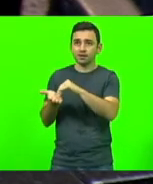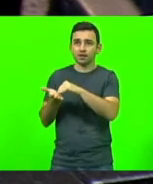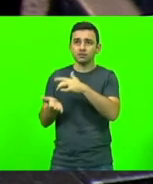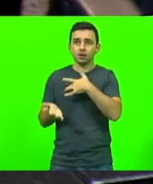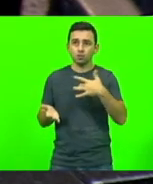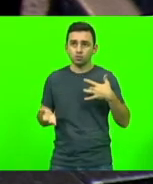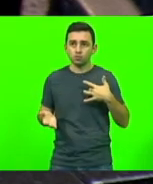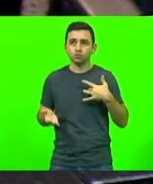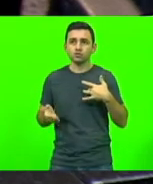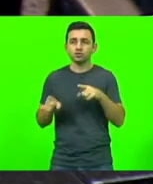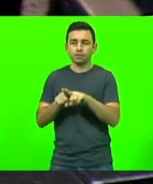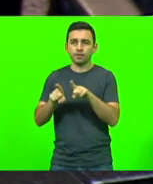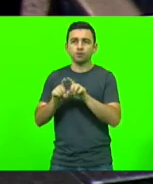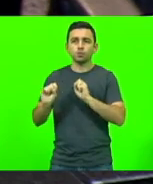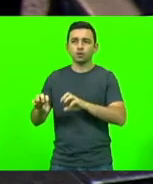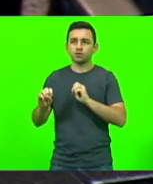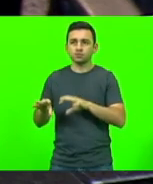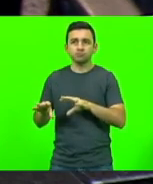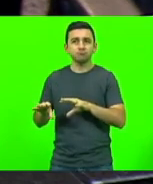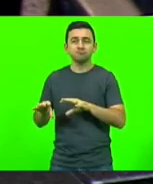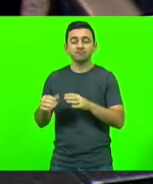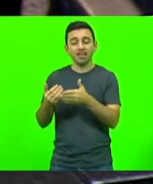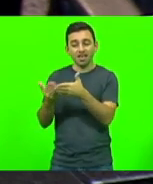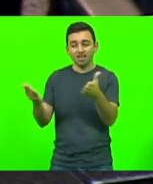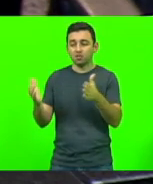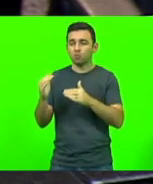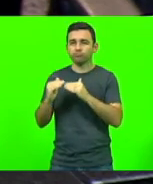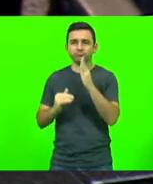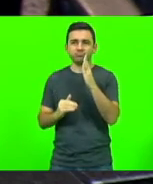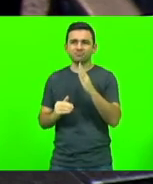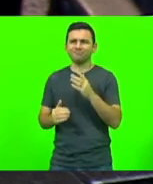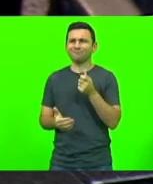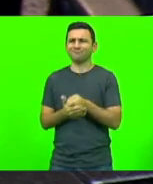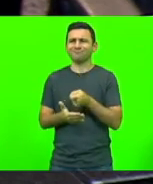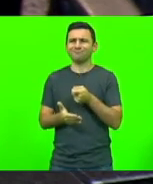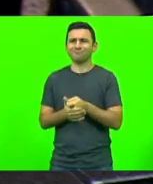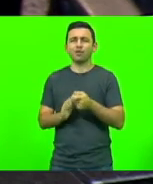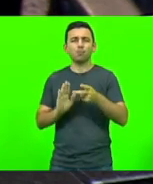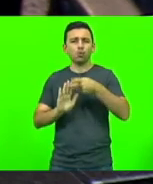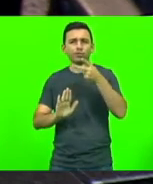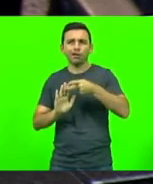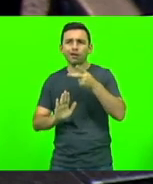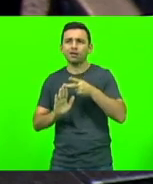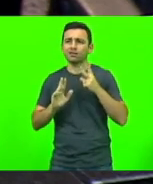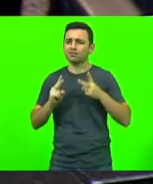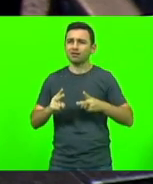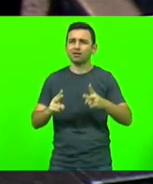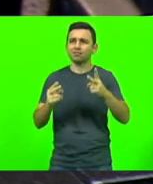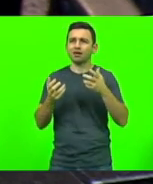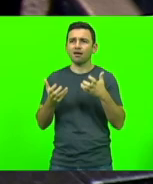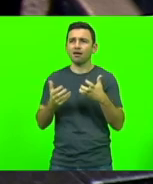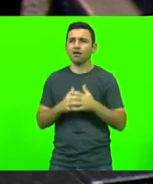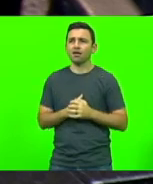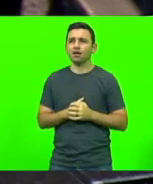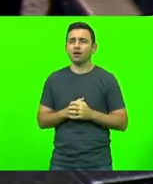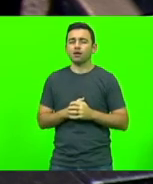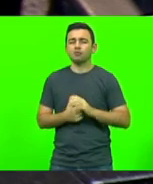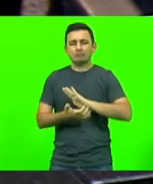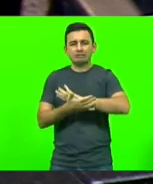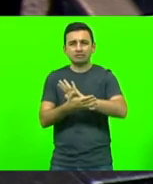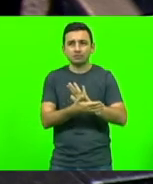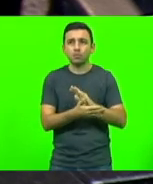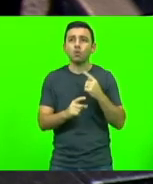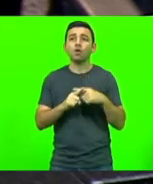e de Educação, que infelizmente insistem nessa portaria insensata, nessa portaria cruel,